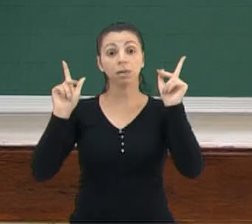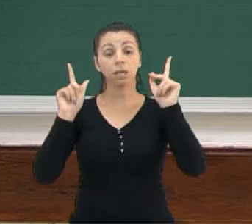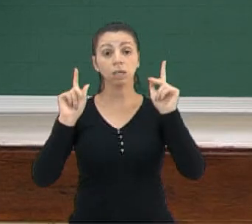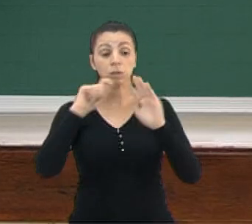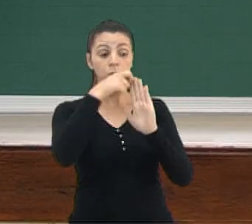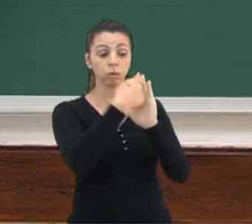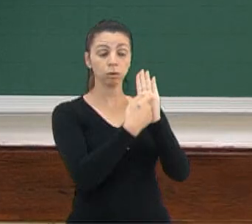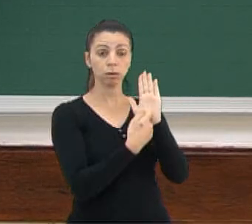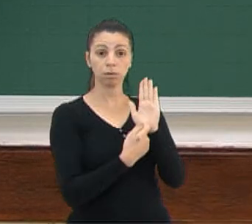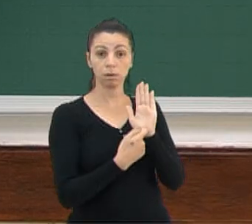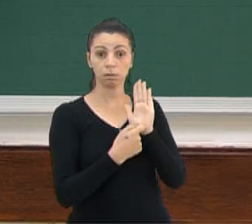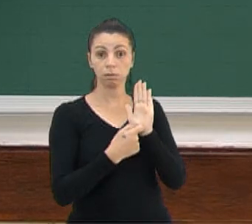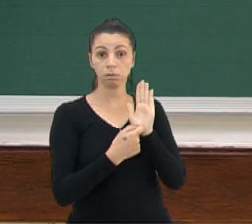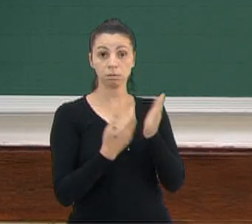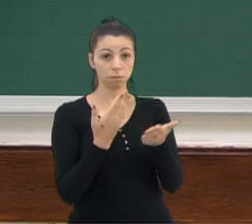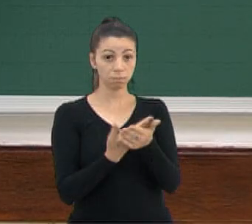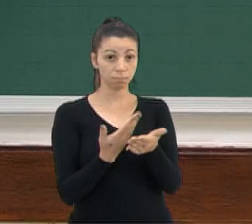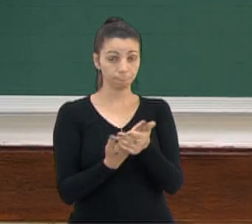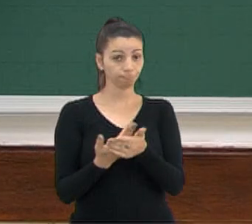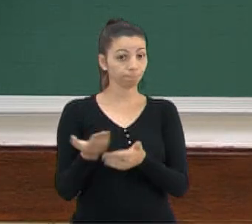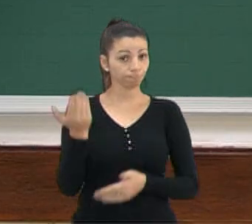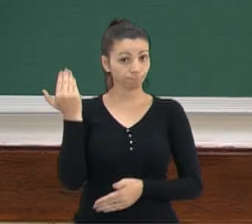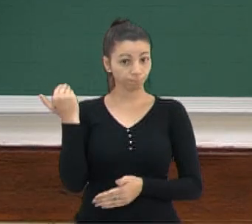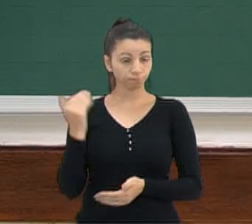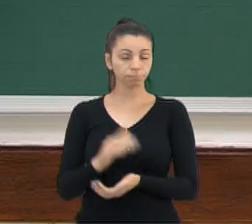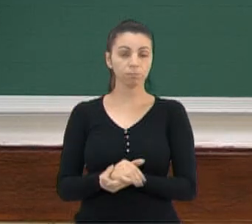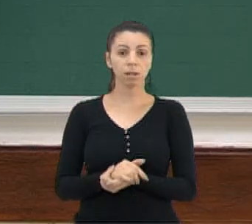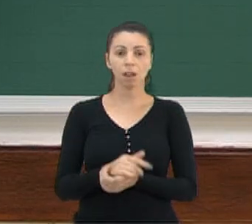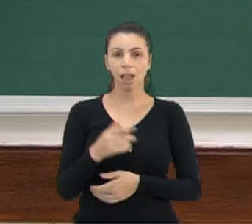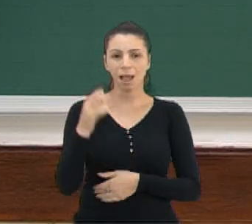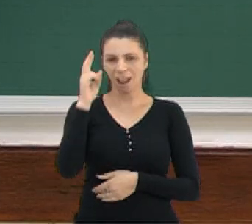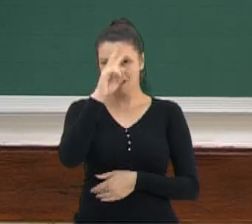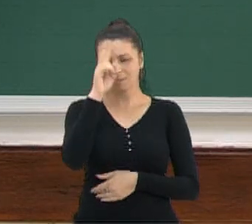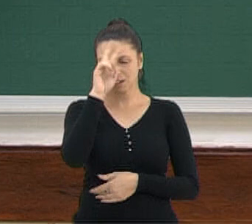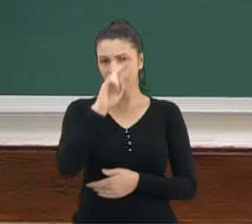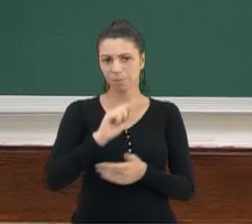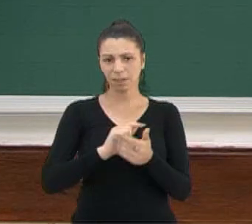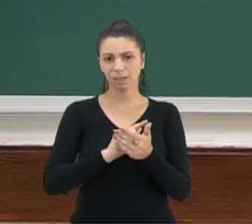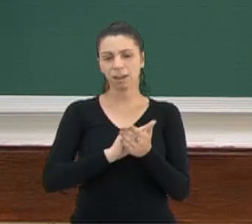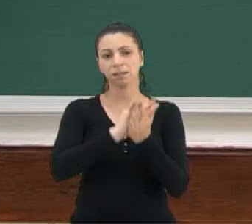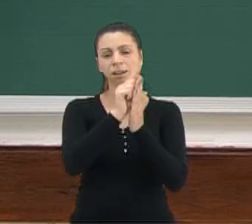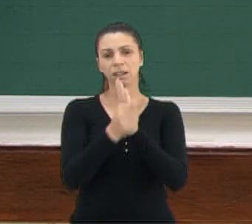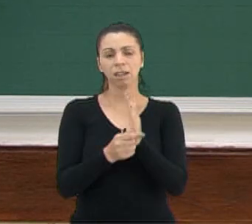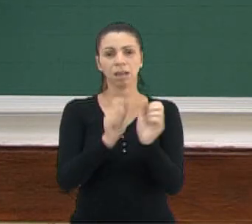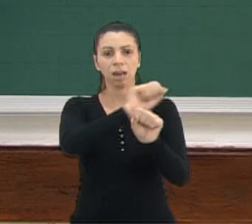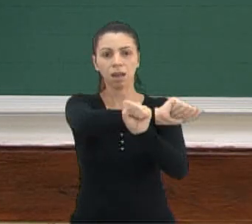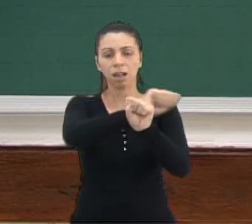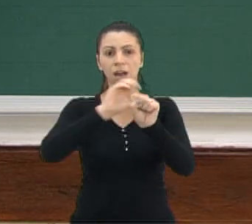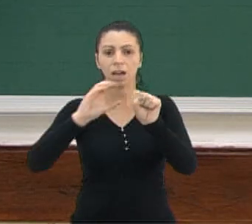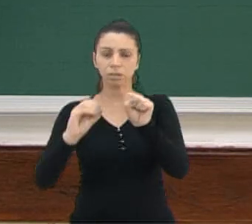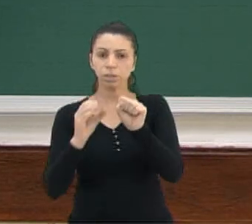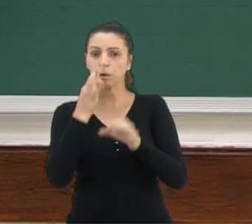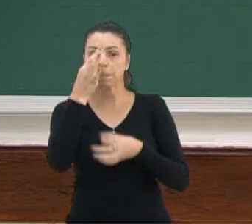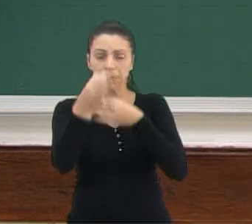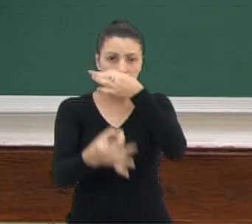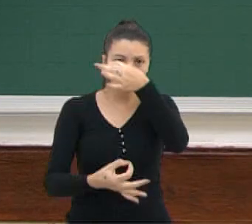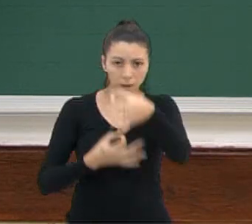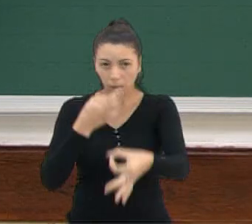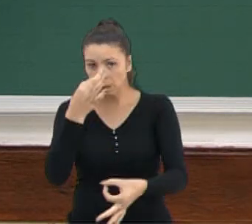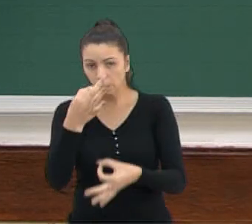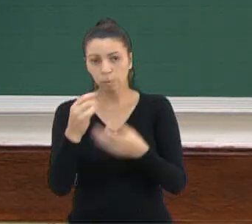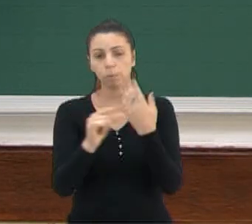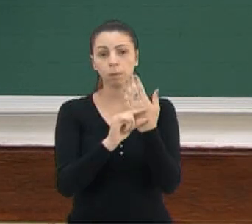aula anterior? Lembram do artigo de opinião, que nós lemos aquele artigo do Arnaldo Jabor,